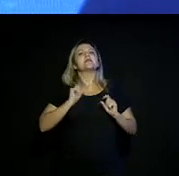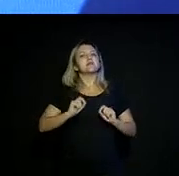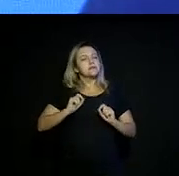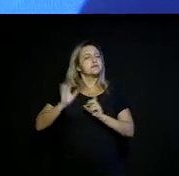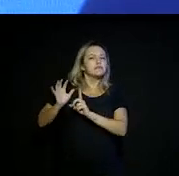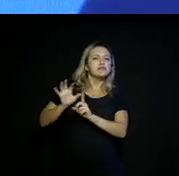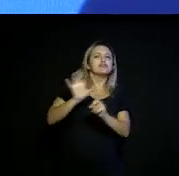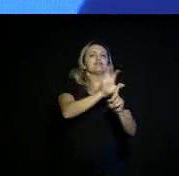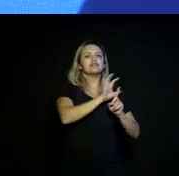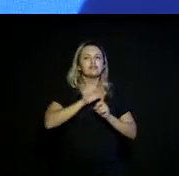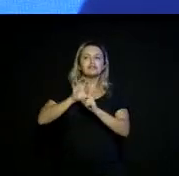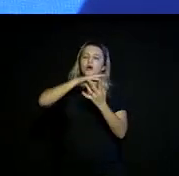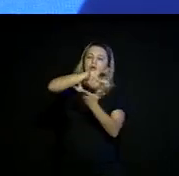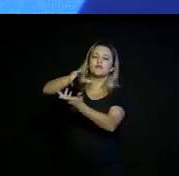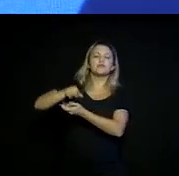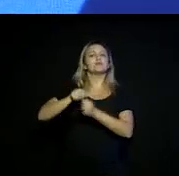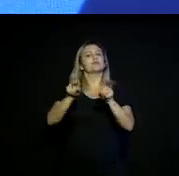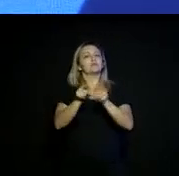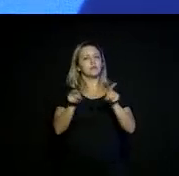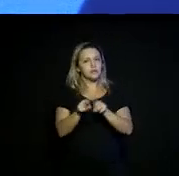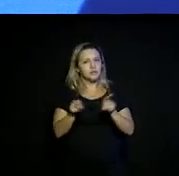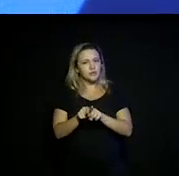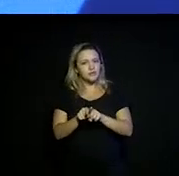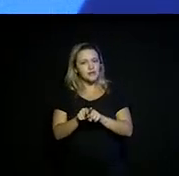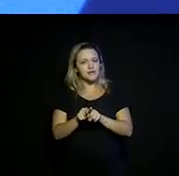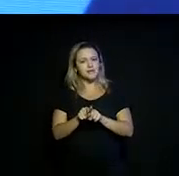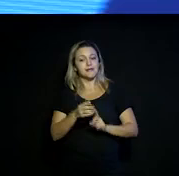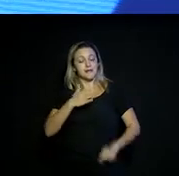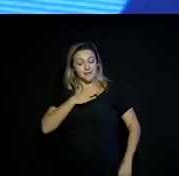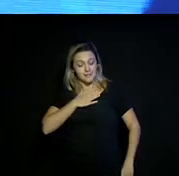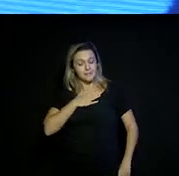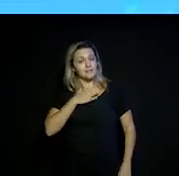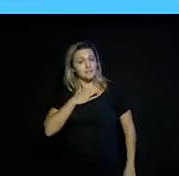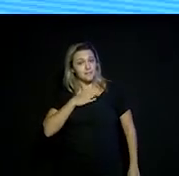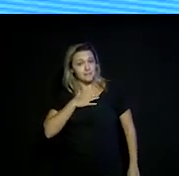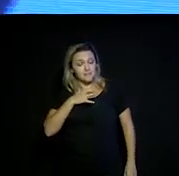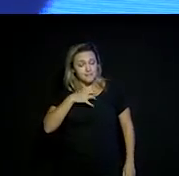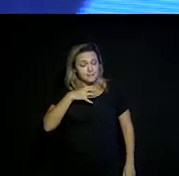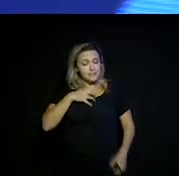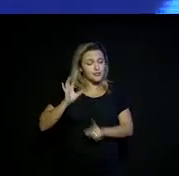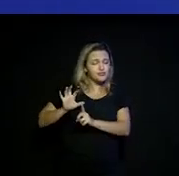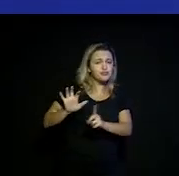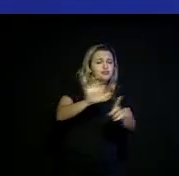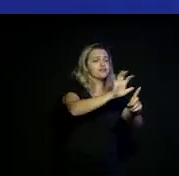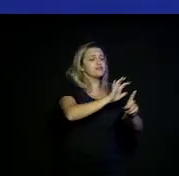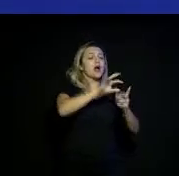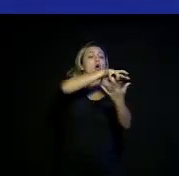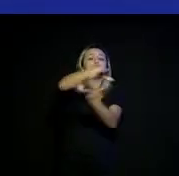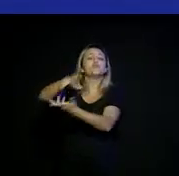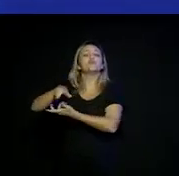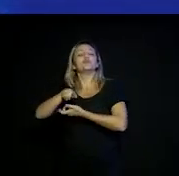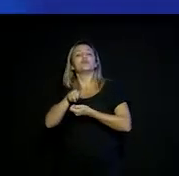vai ficar incompleta. Se você não der o seu recado ao mundo, algo vai deixar de